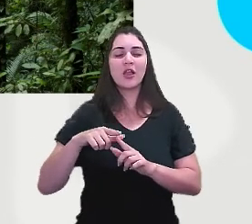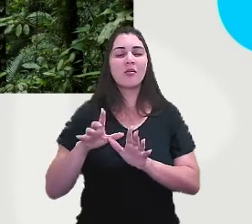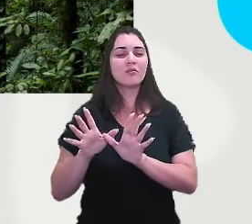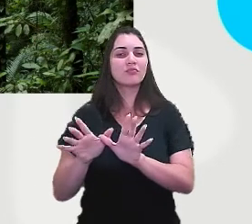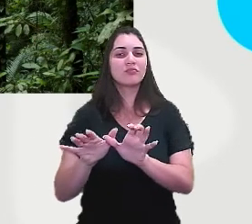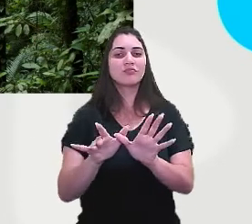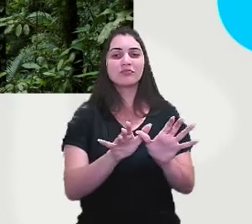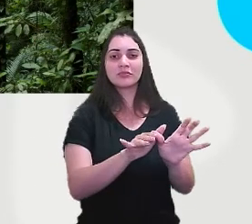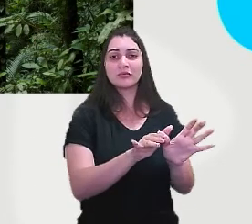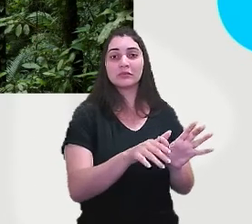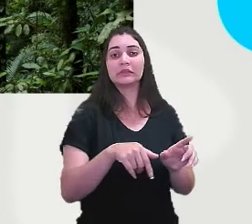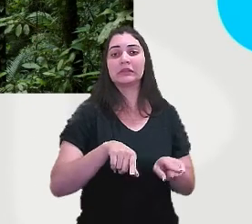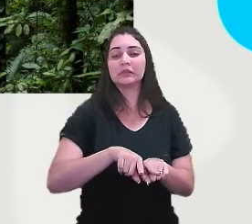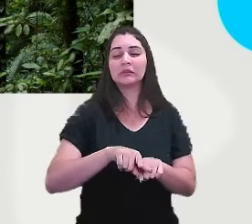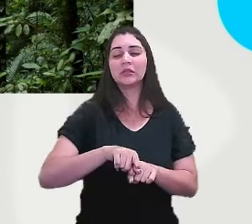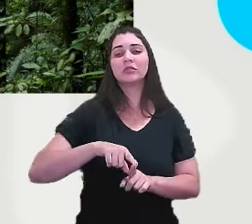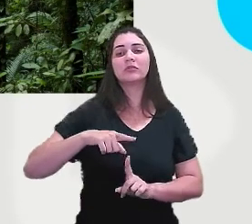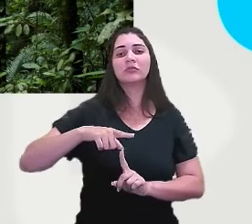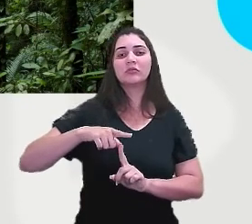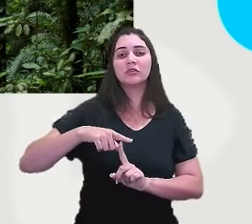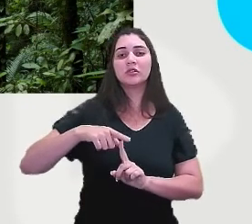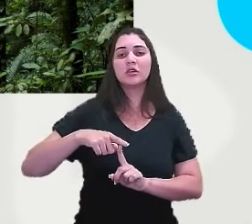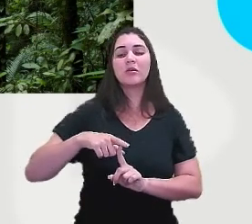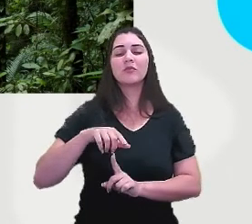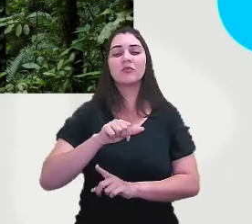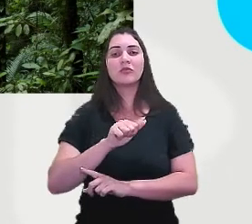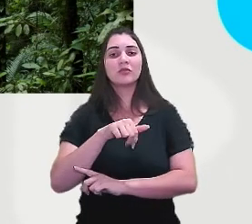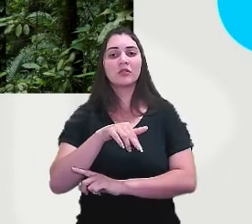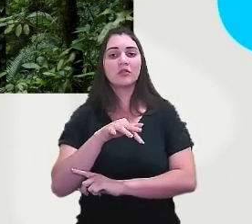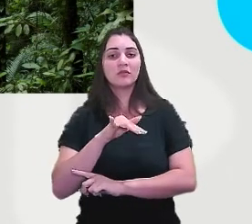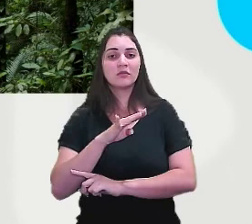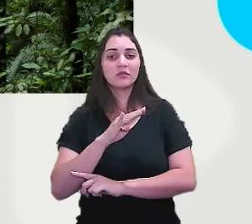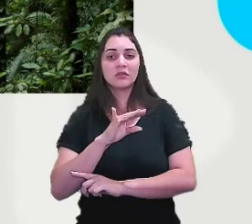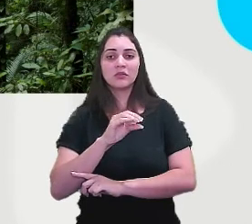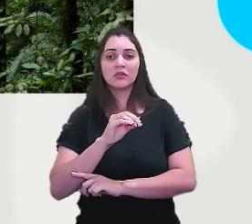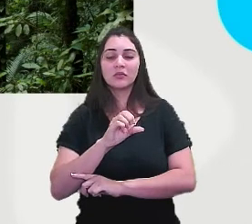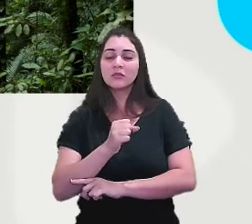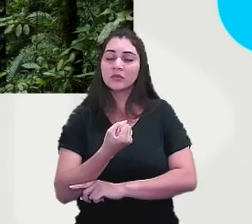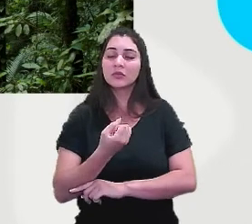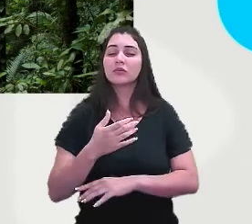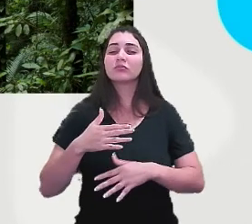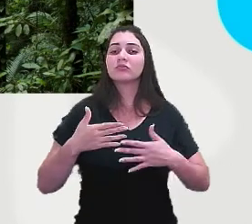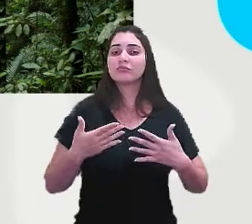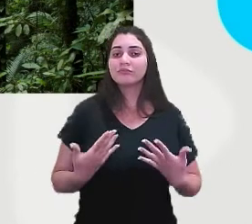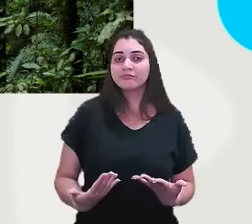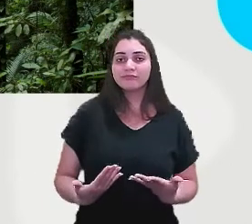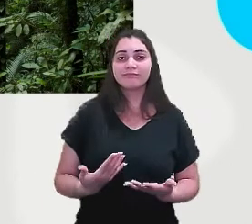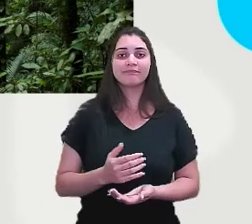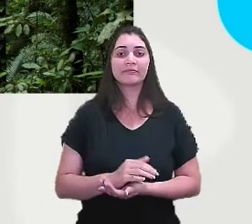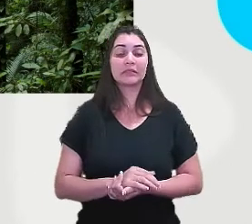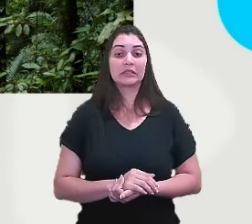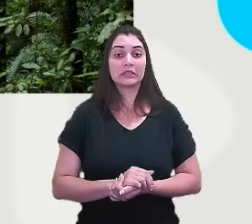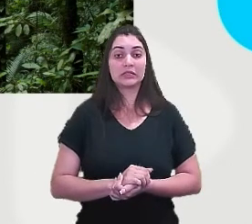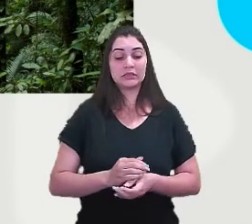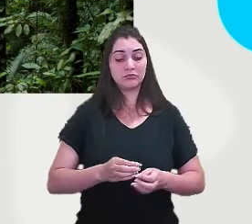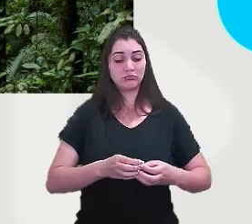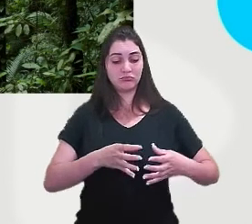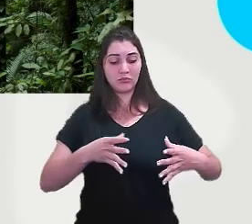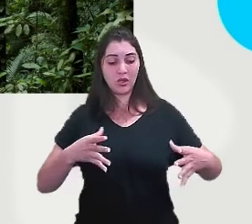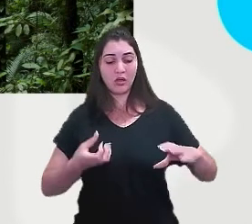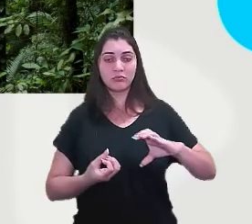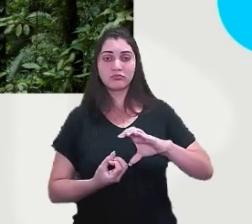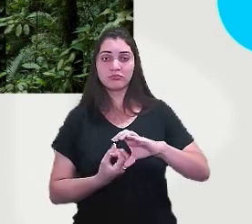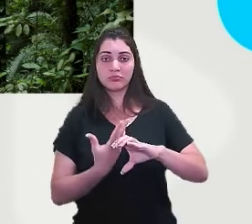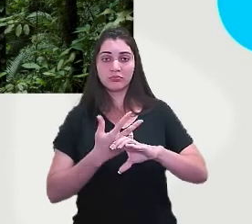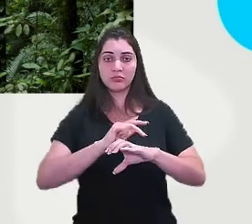né, várias espécies de anfíbios, tá certo? Ou seja, a grande biodiversidade de